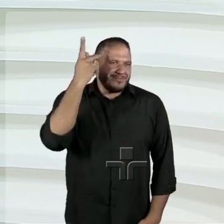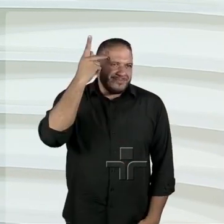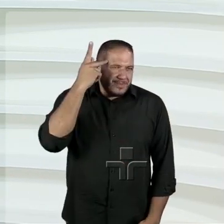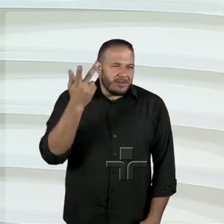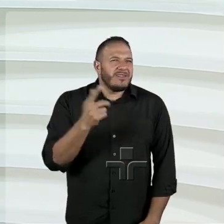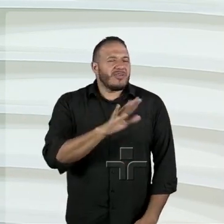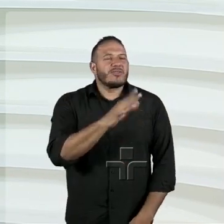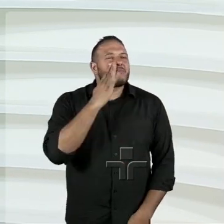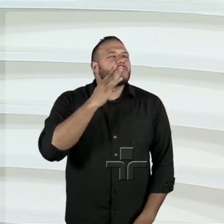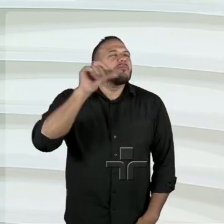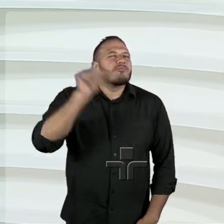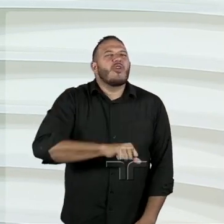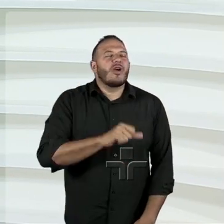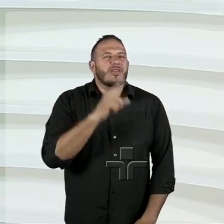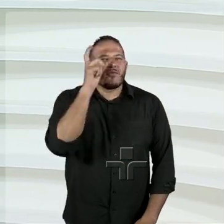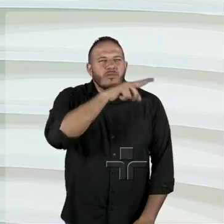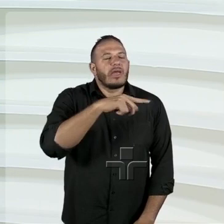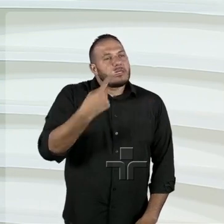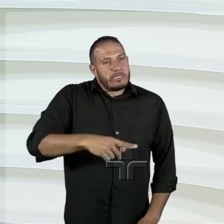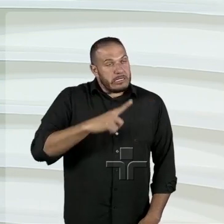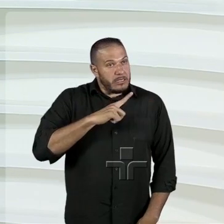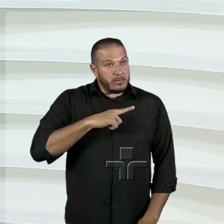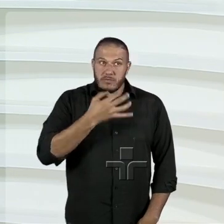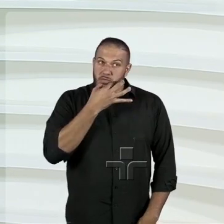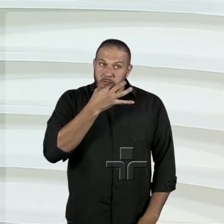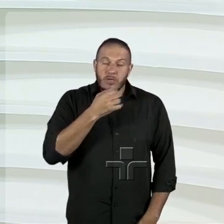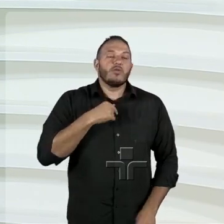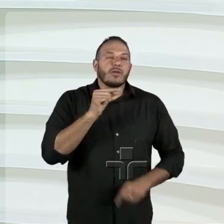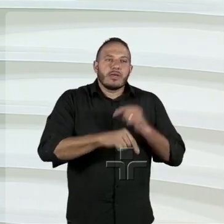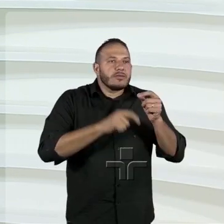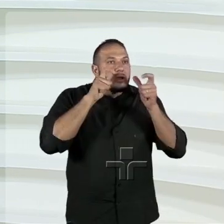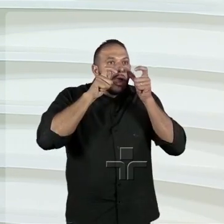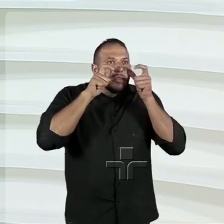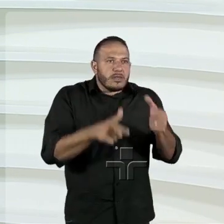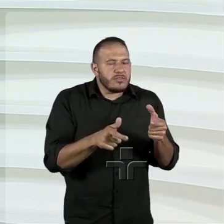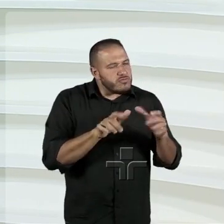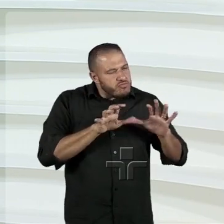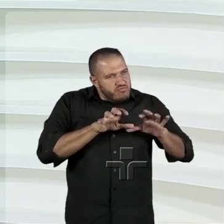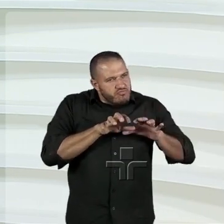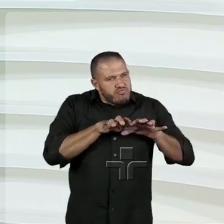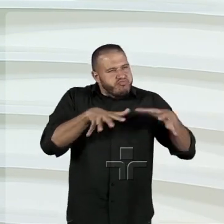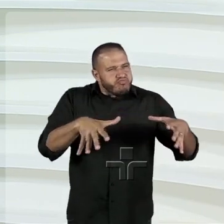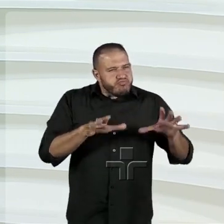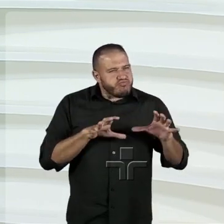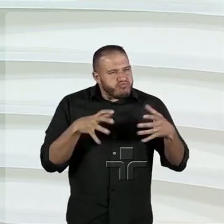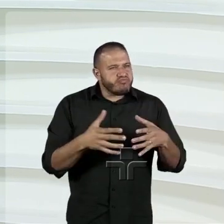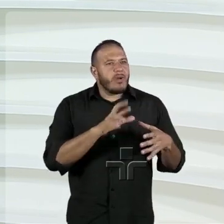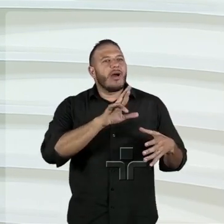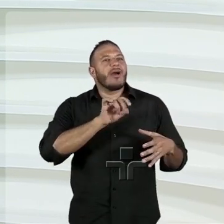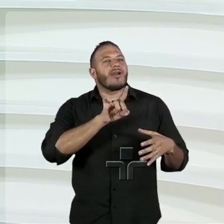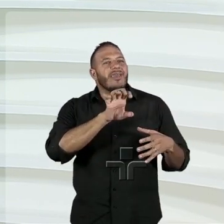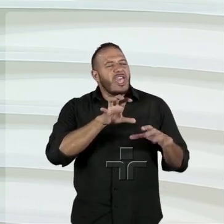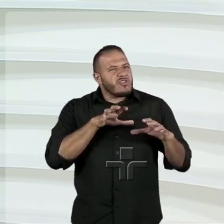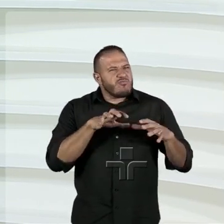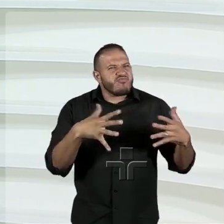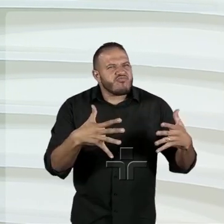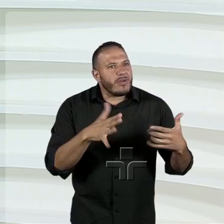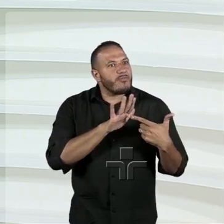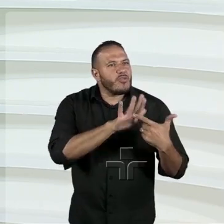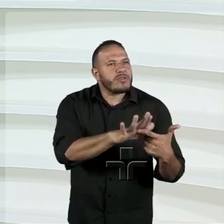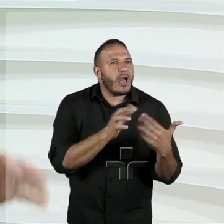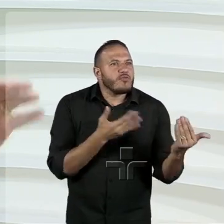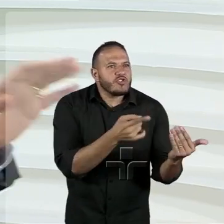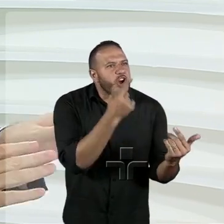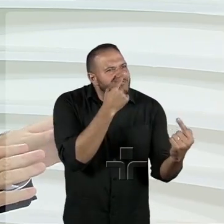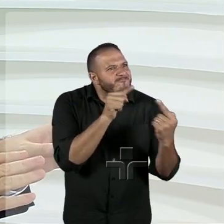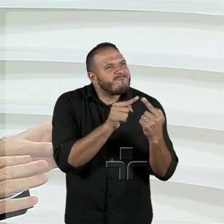o maior desafio que nós temos, no meu entender, é esse engajamento de uma rede desse tamanho, é mostrar para o jovem que a escola faz